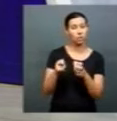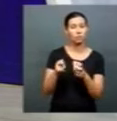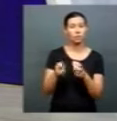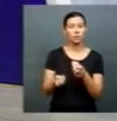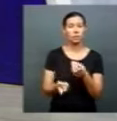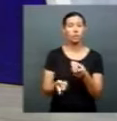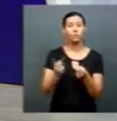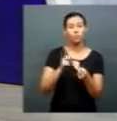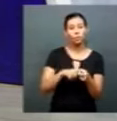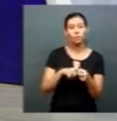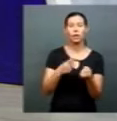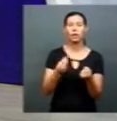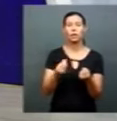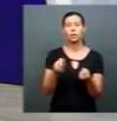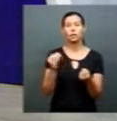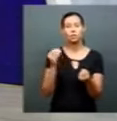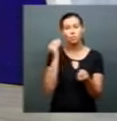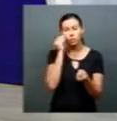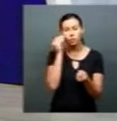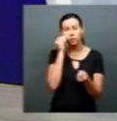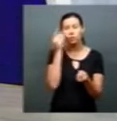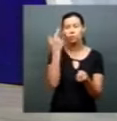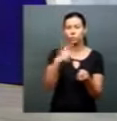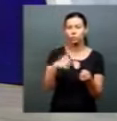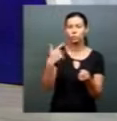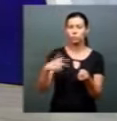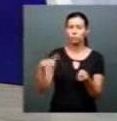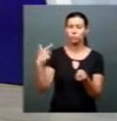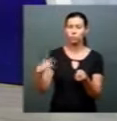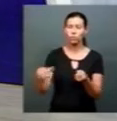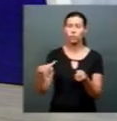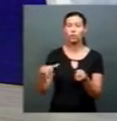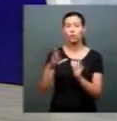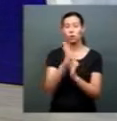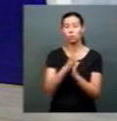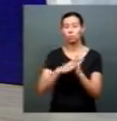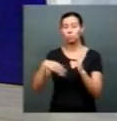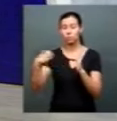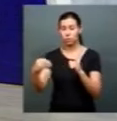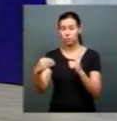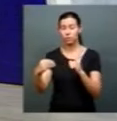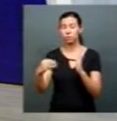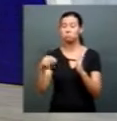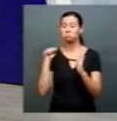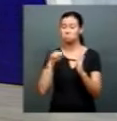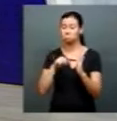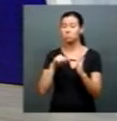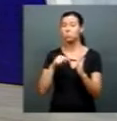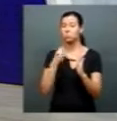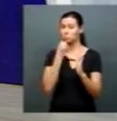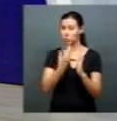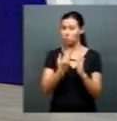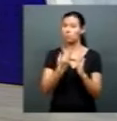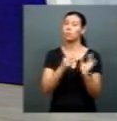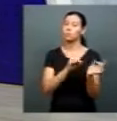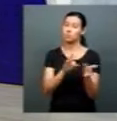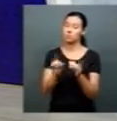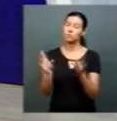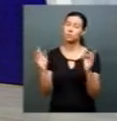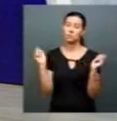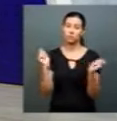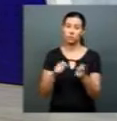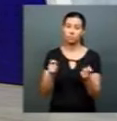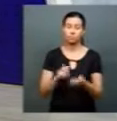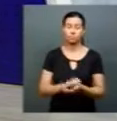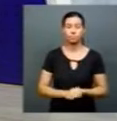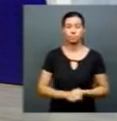pivotar, testar, até eles chegarem a um modelo de um produto que possa realmente ser comercializado.